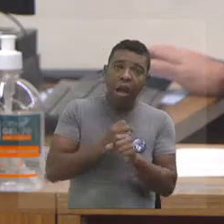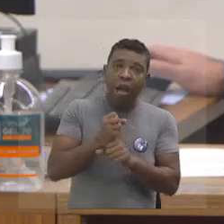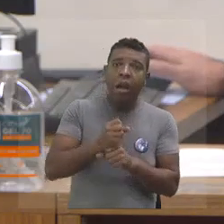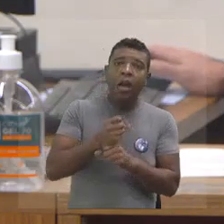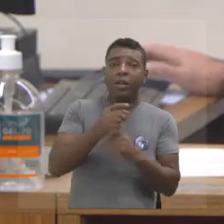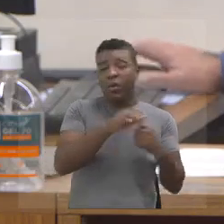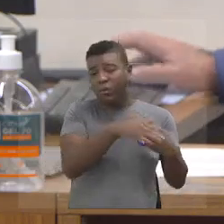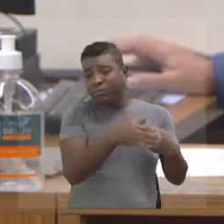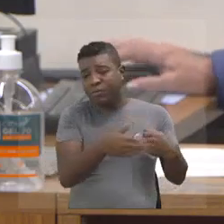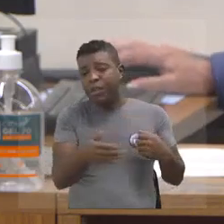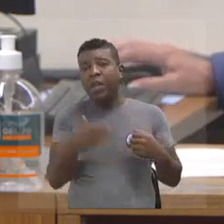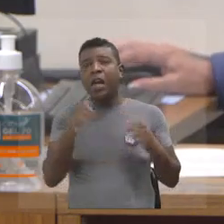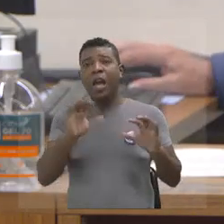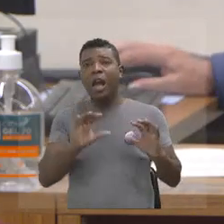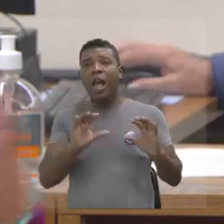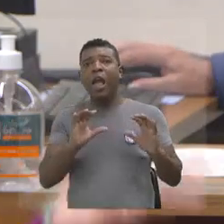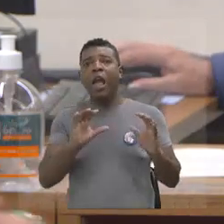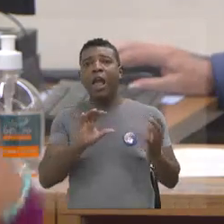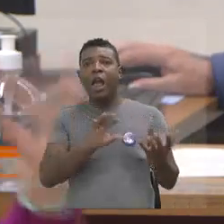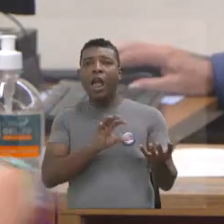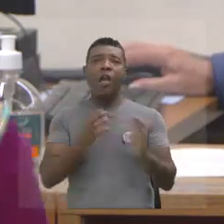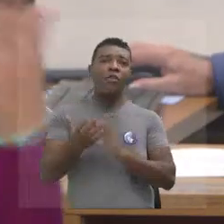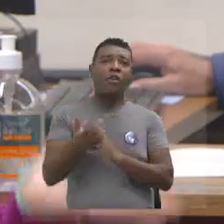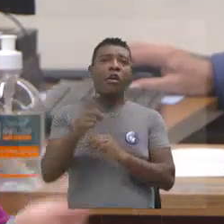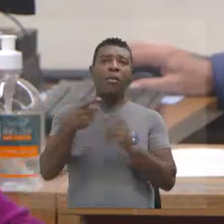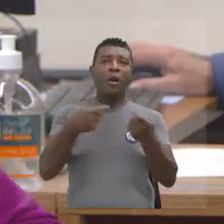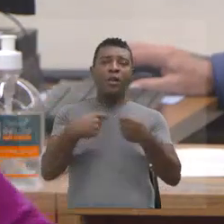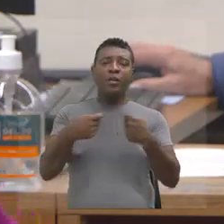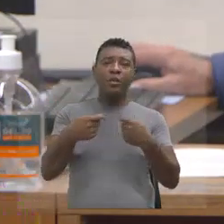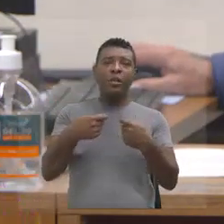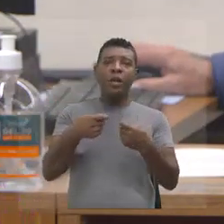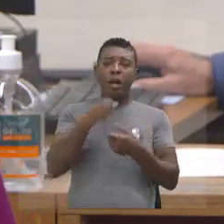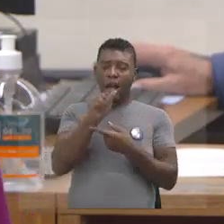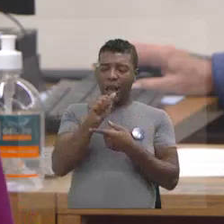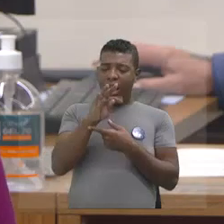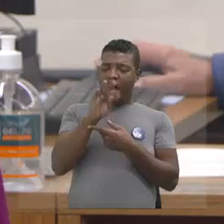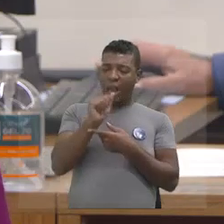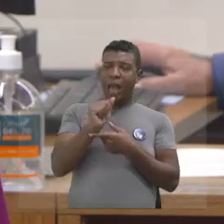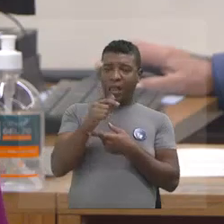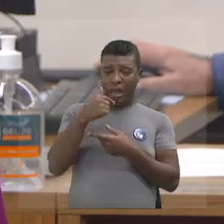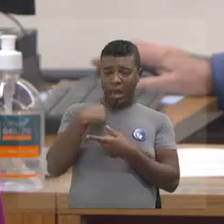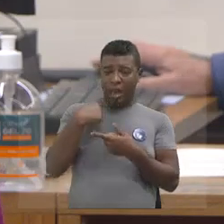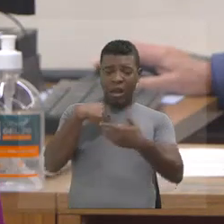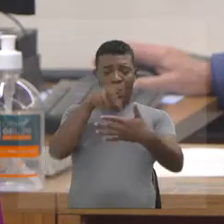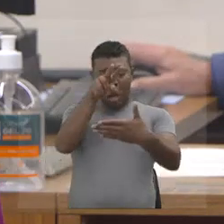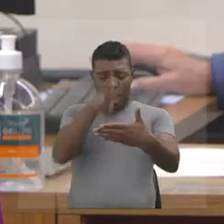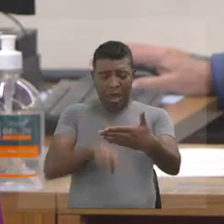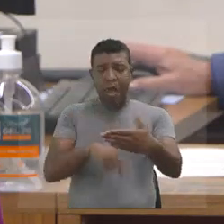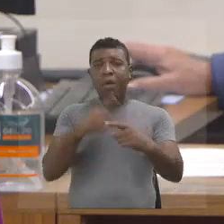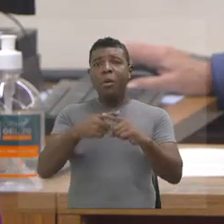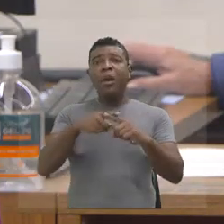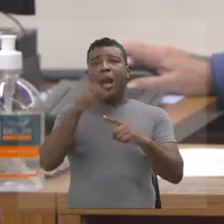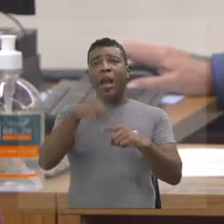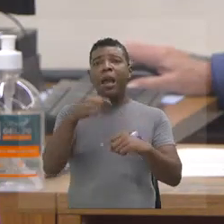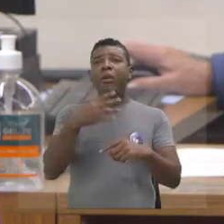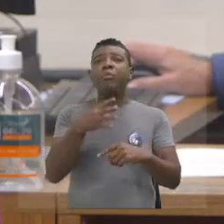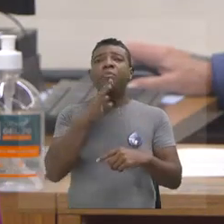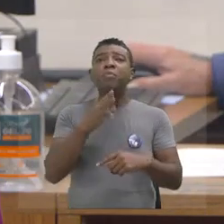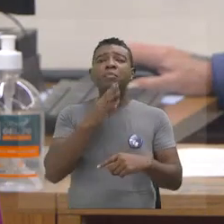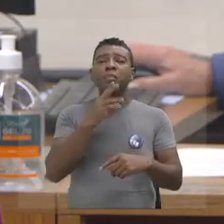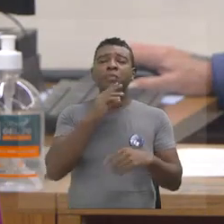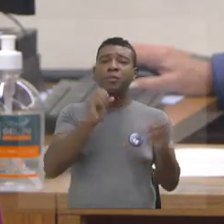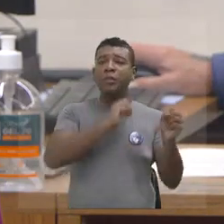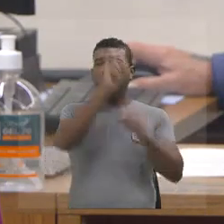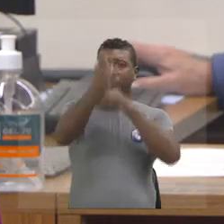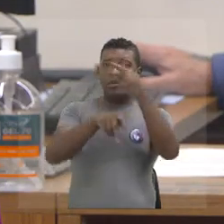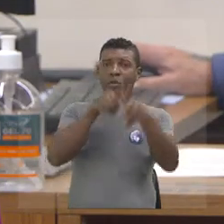li a ata né eu ata ela é de conhecimento público desses tentativas de procedimento alteração né